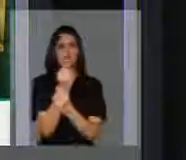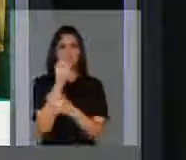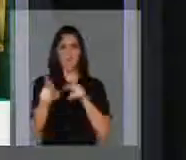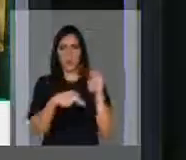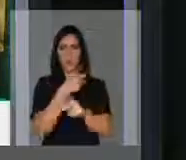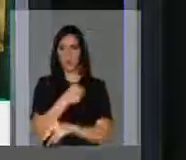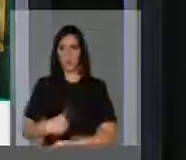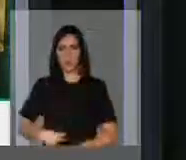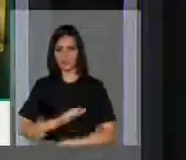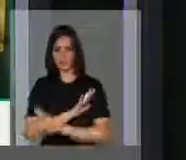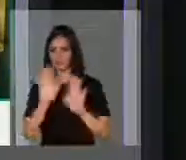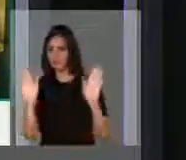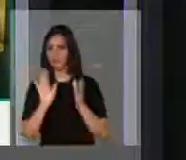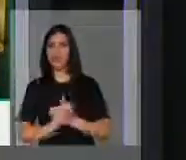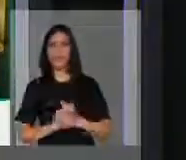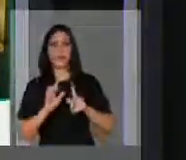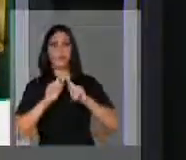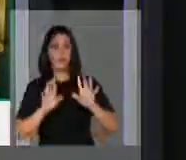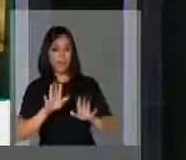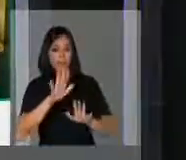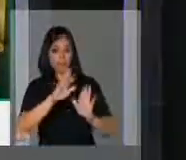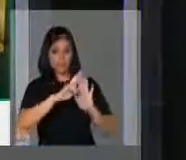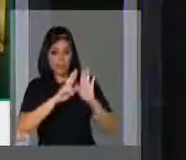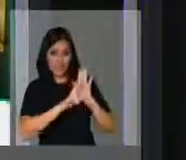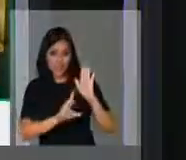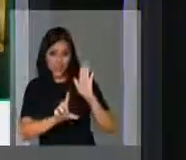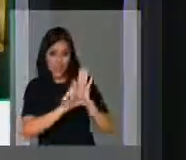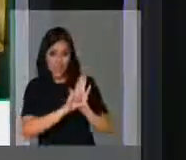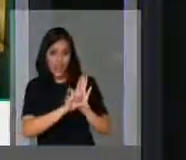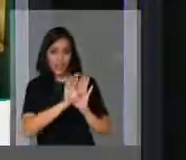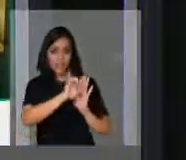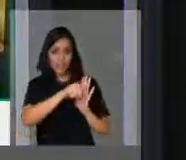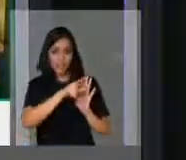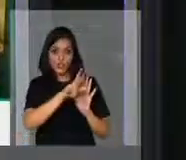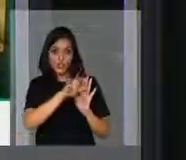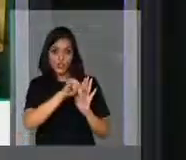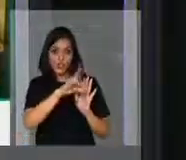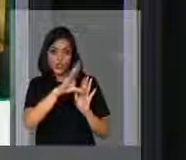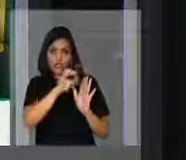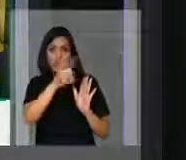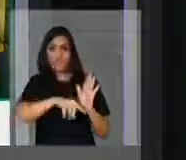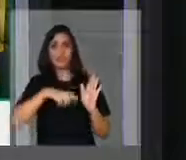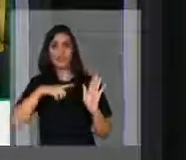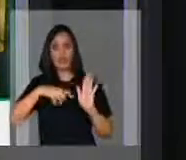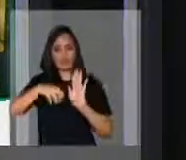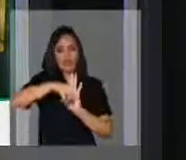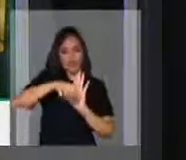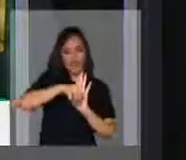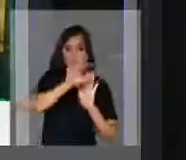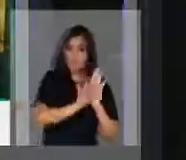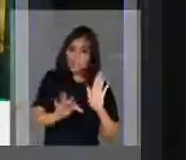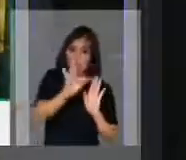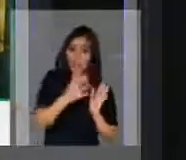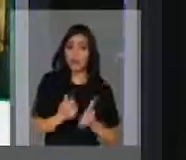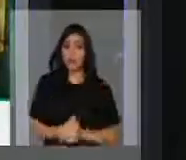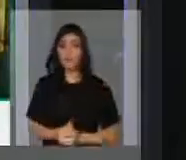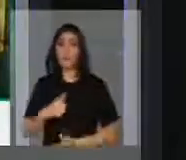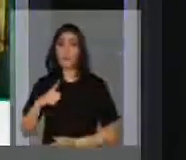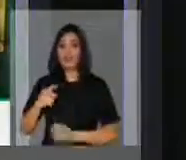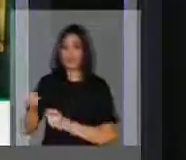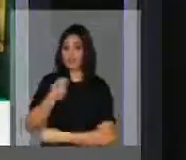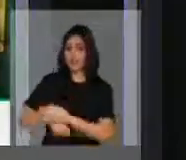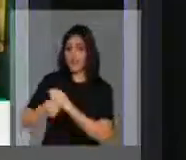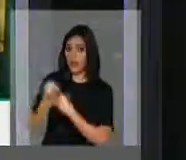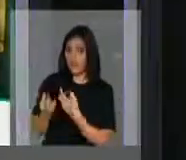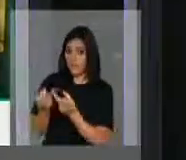nosso ordenamento jurídico existem os crimes federais? Tráfico de drogas, Valim, tráfico